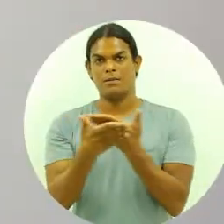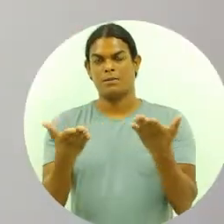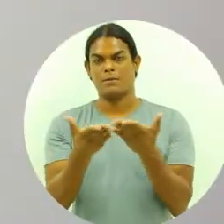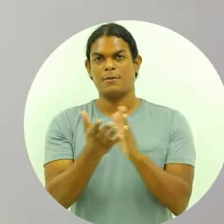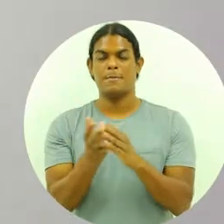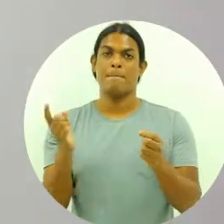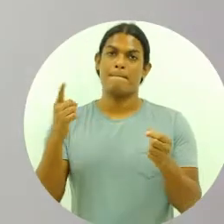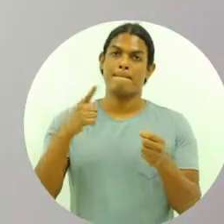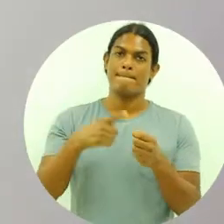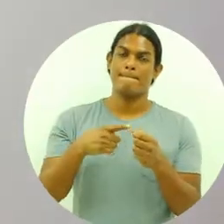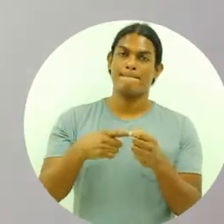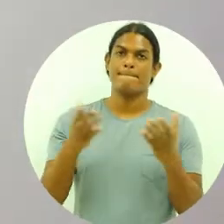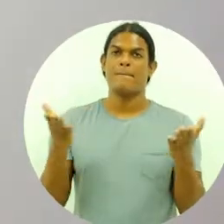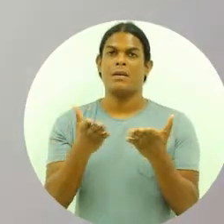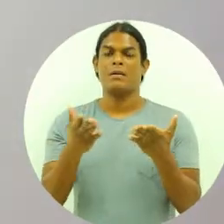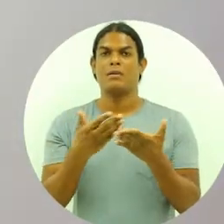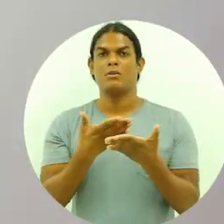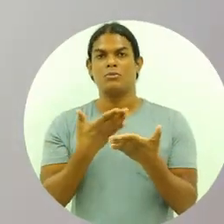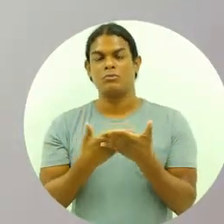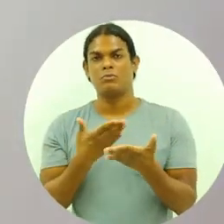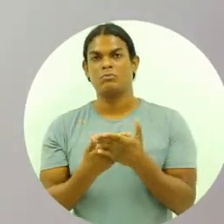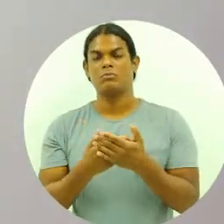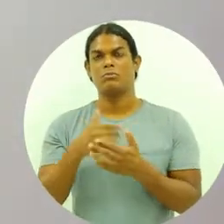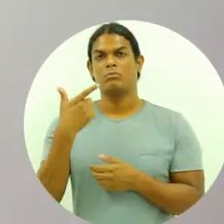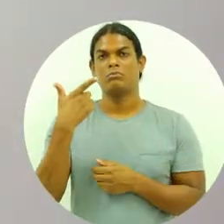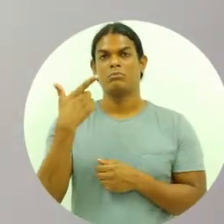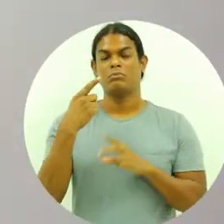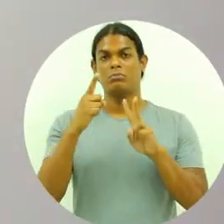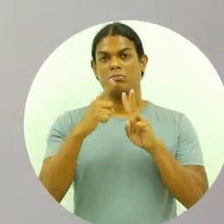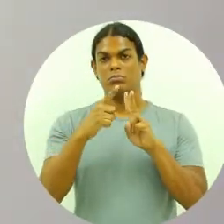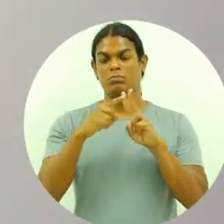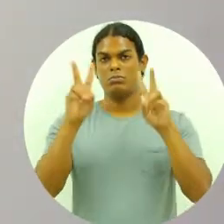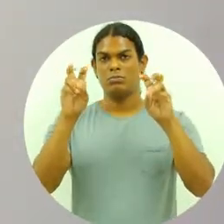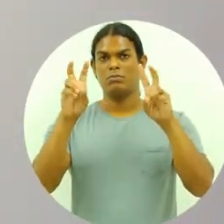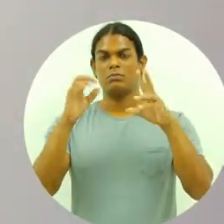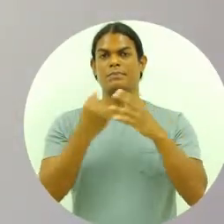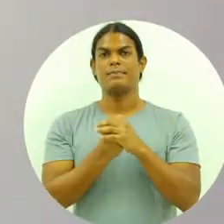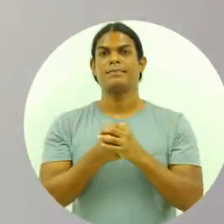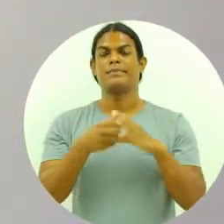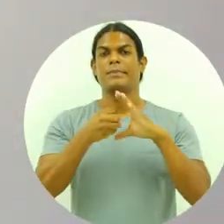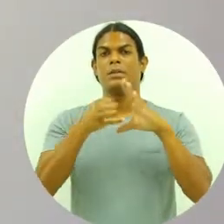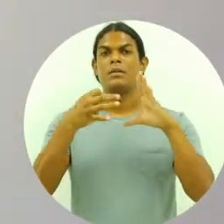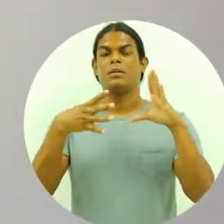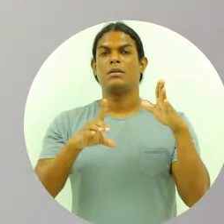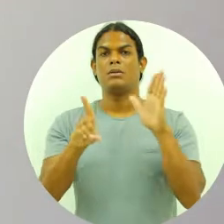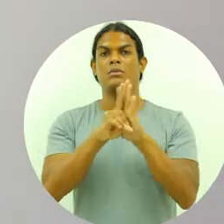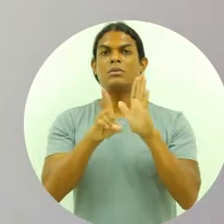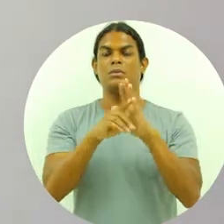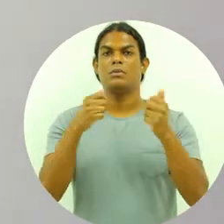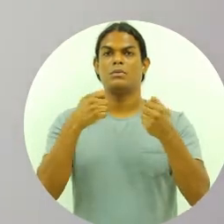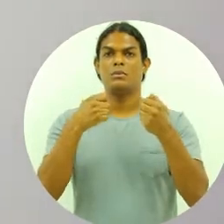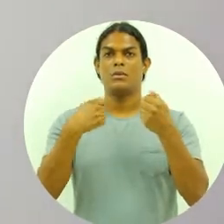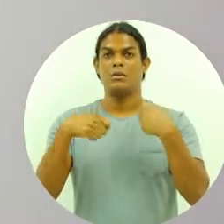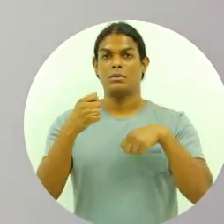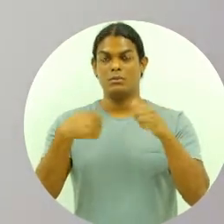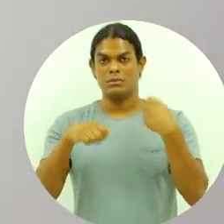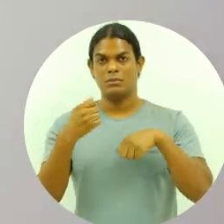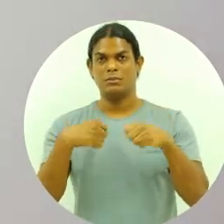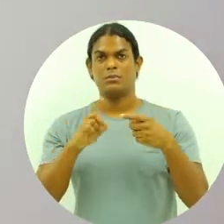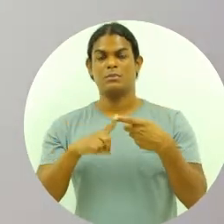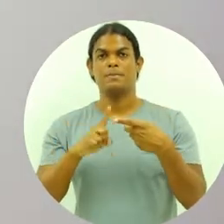Olá, cursistas! Estamos de volta agora para trabalharmos com a nossa segunda competência, caracterizar o direito administrativo